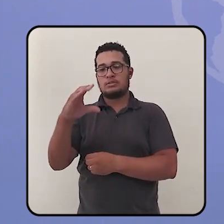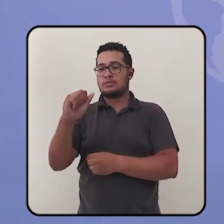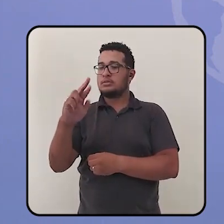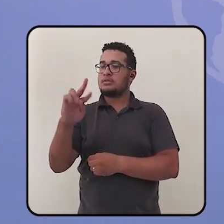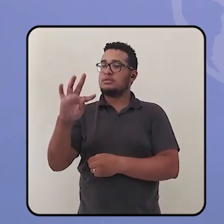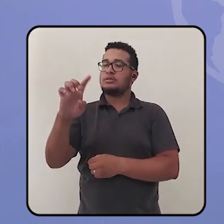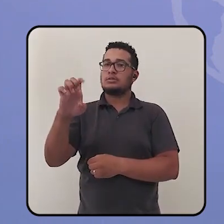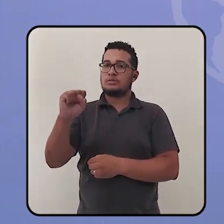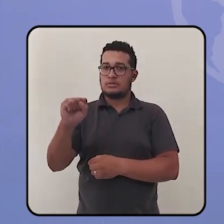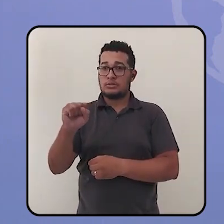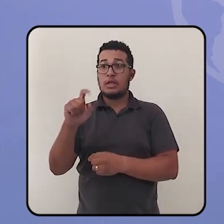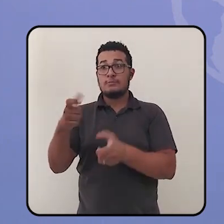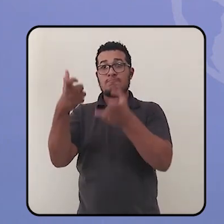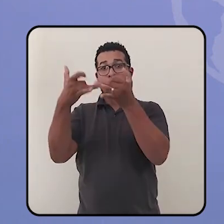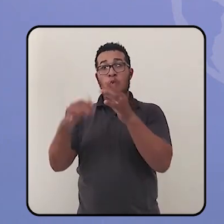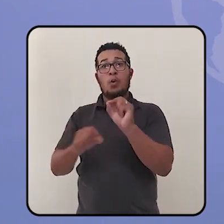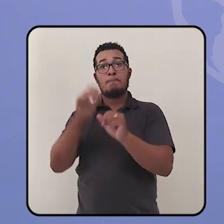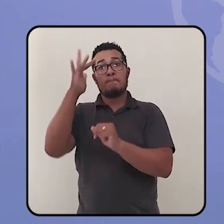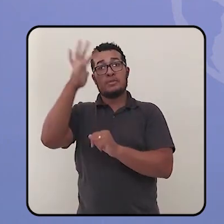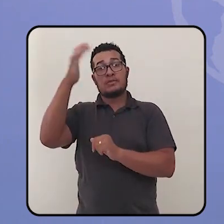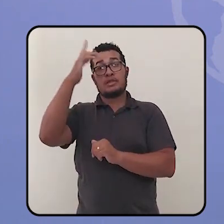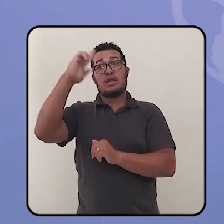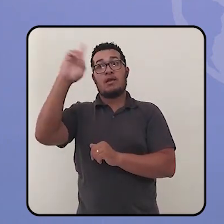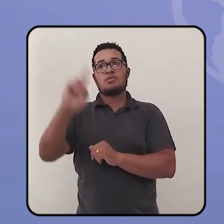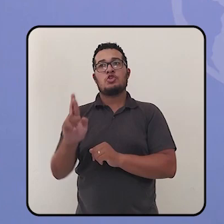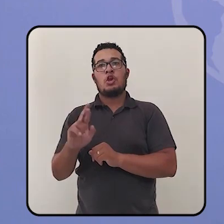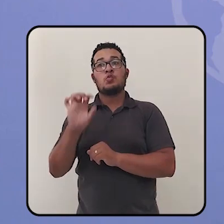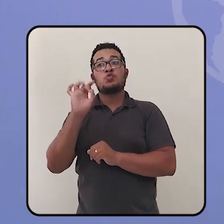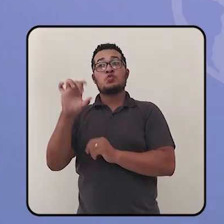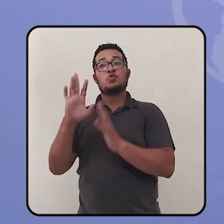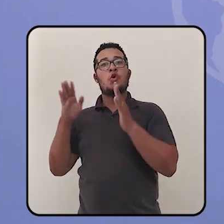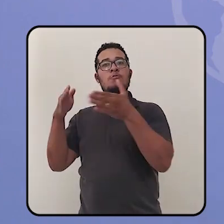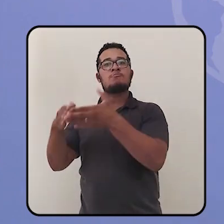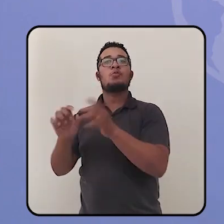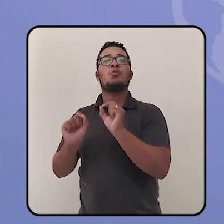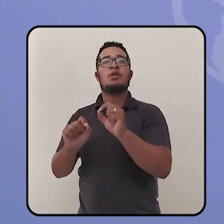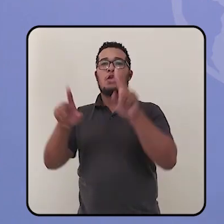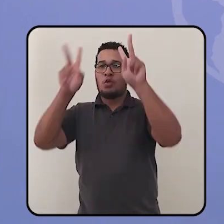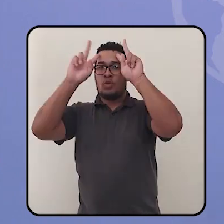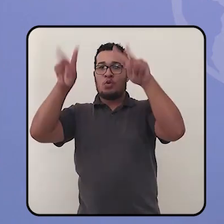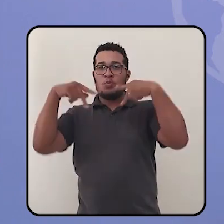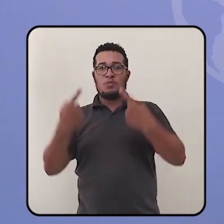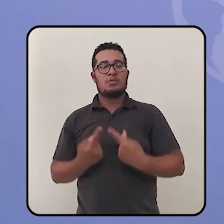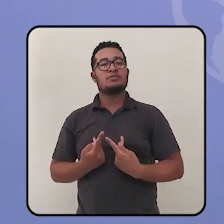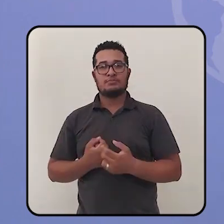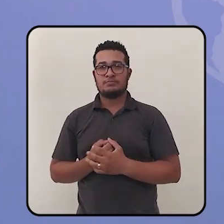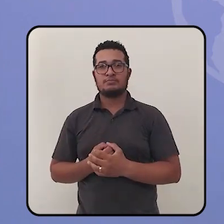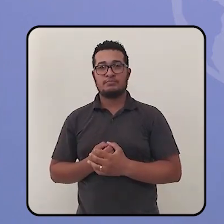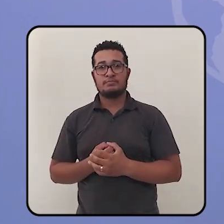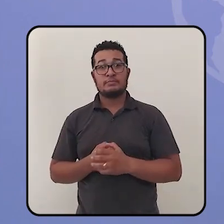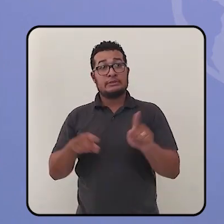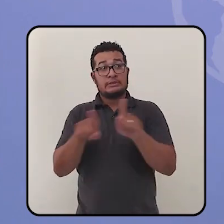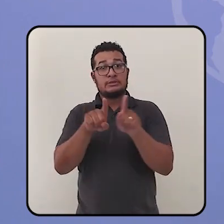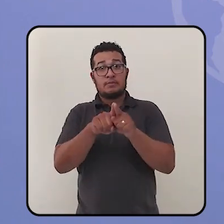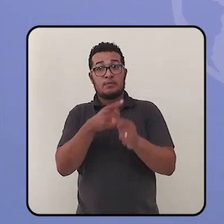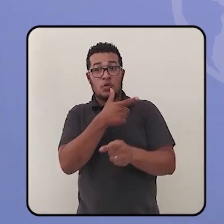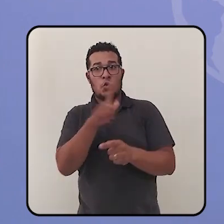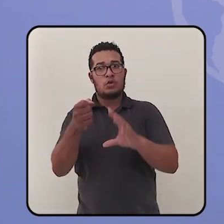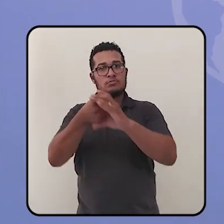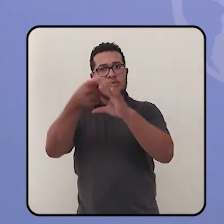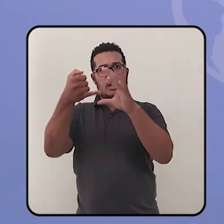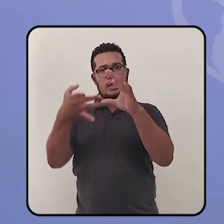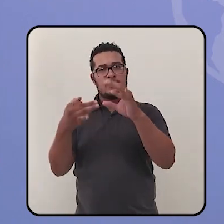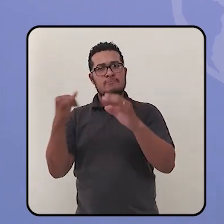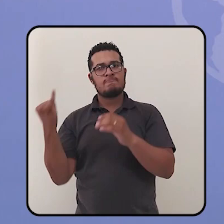ter esse pensamento racional é atribuído apenas a nós humanos uma outra característica marcante do